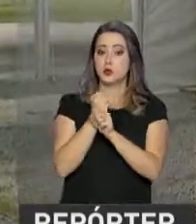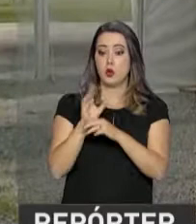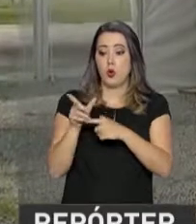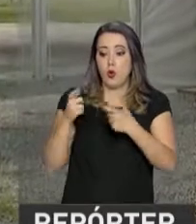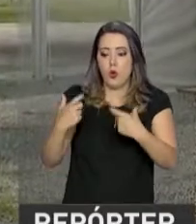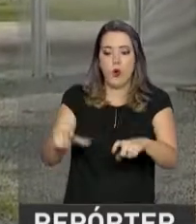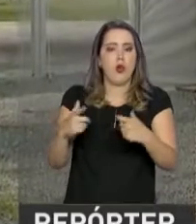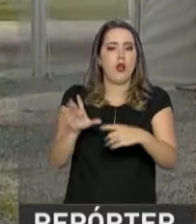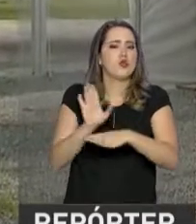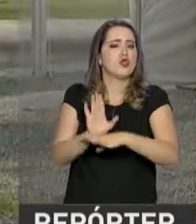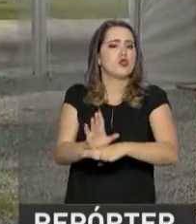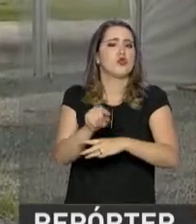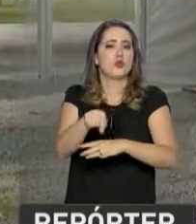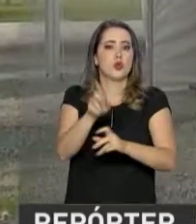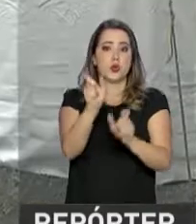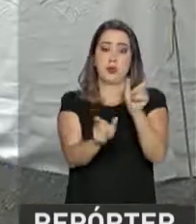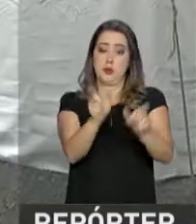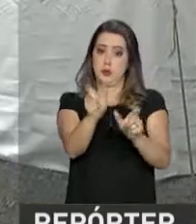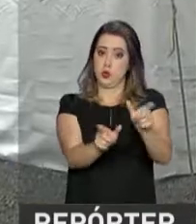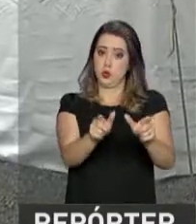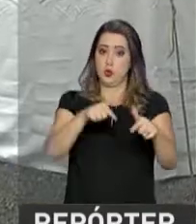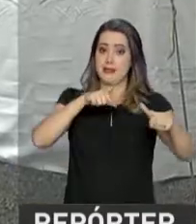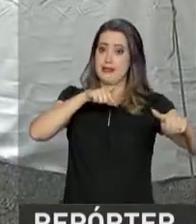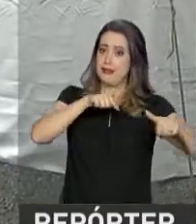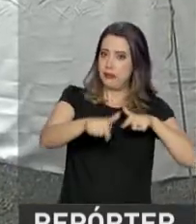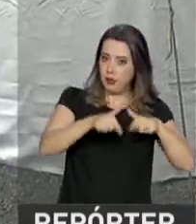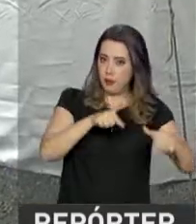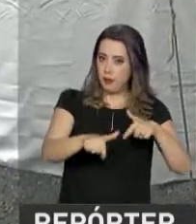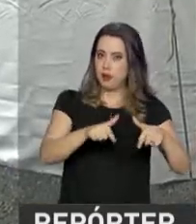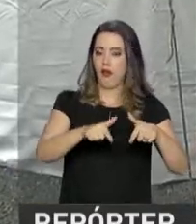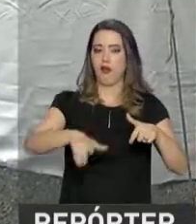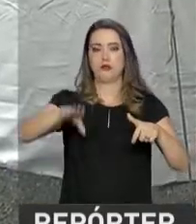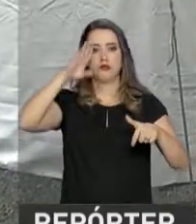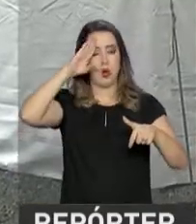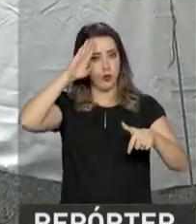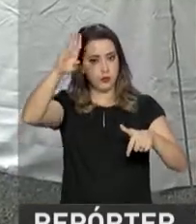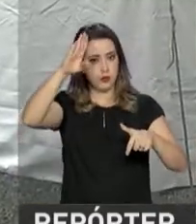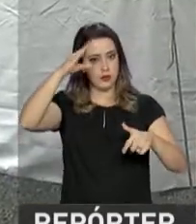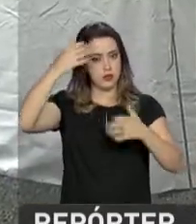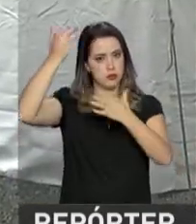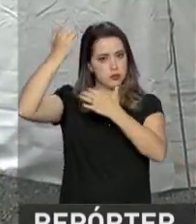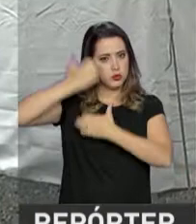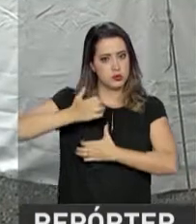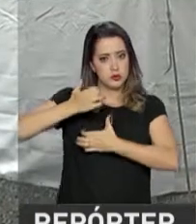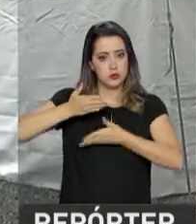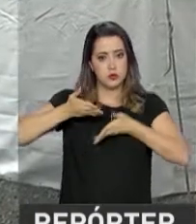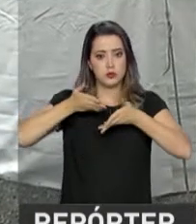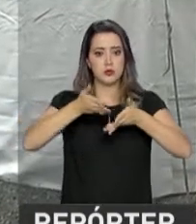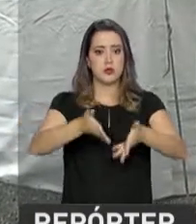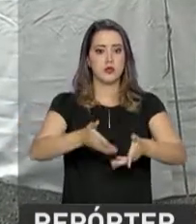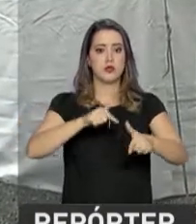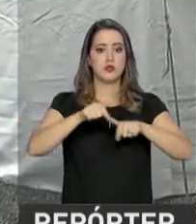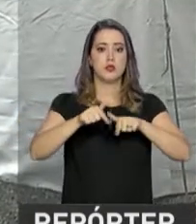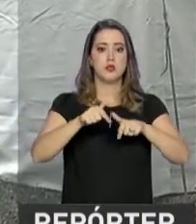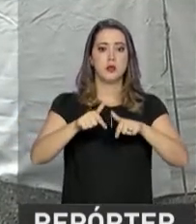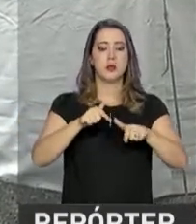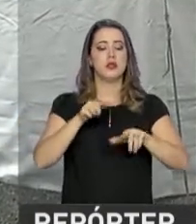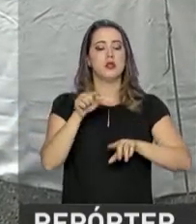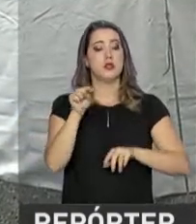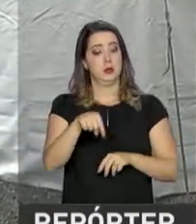apoio para dar suporte aos militares que vêm de fora, né, de Roraima, para trabalhar